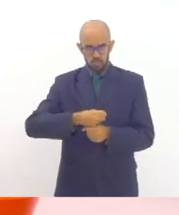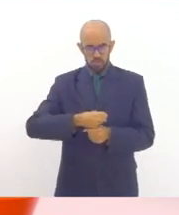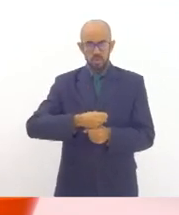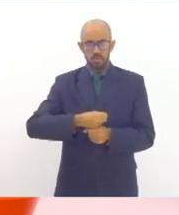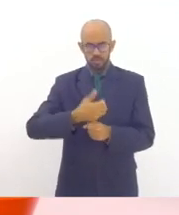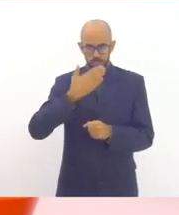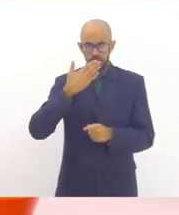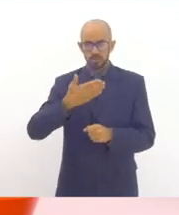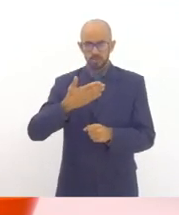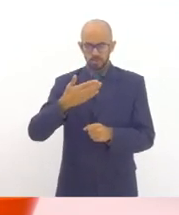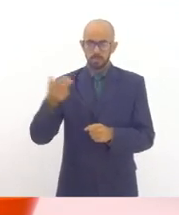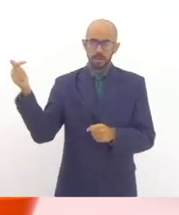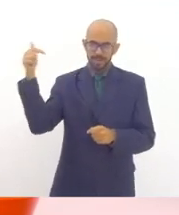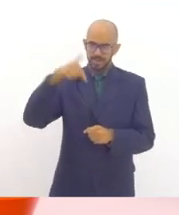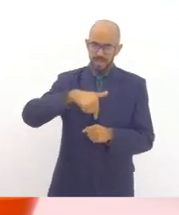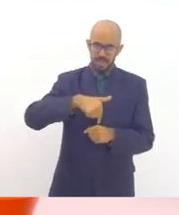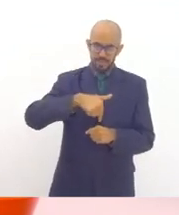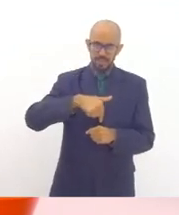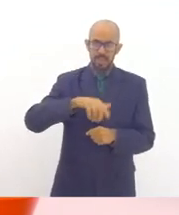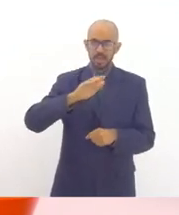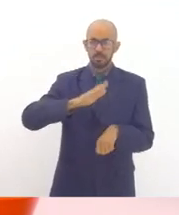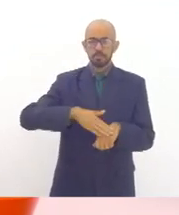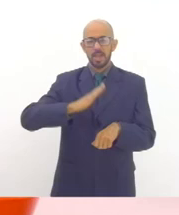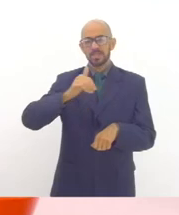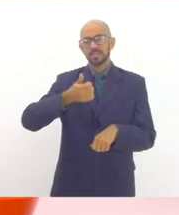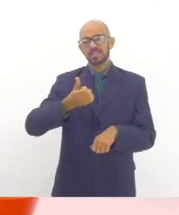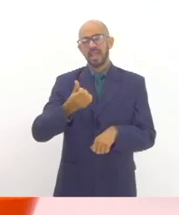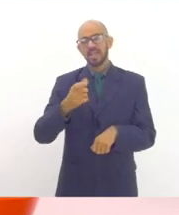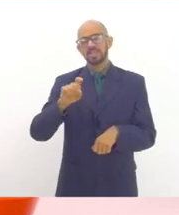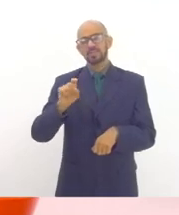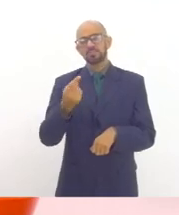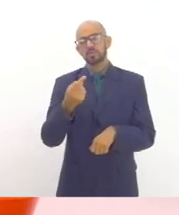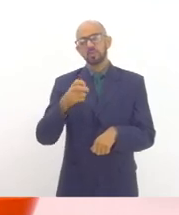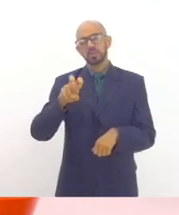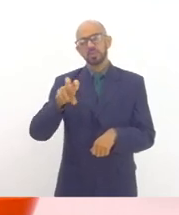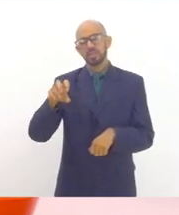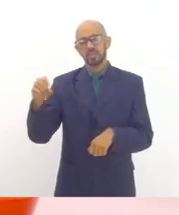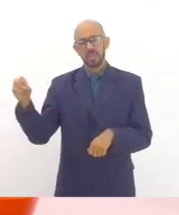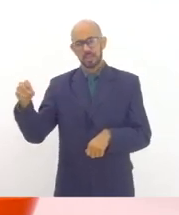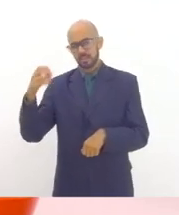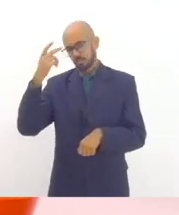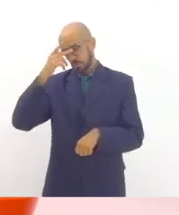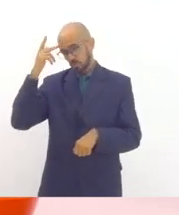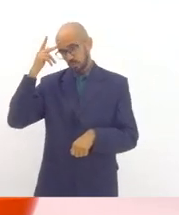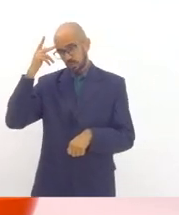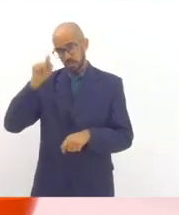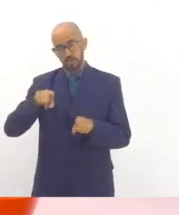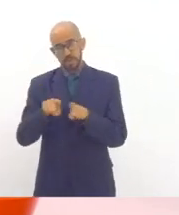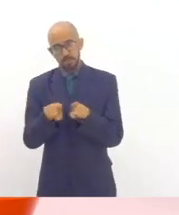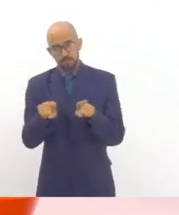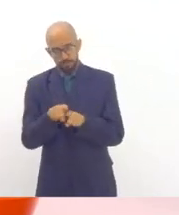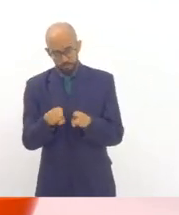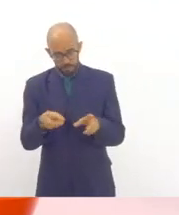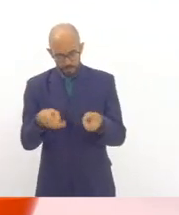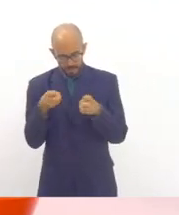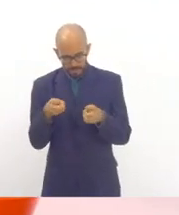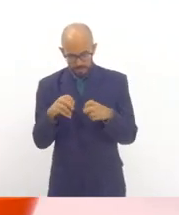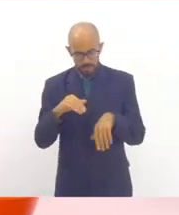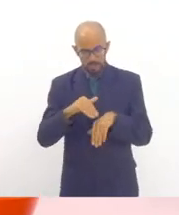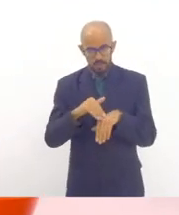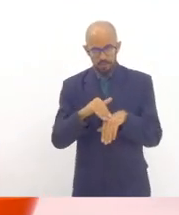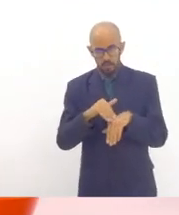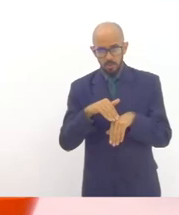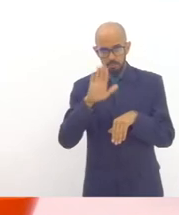refúgio representava mais de 6.500. Destaca-se ainda que ocorreu um aumento expressivo desses números